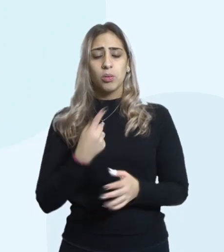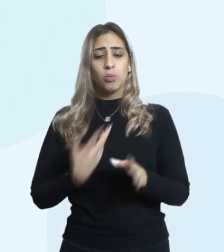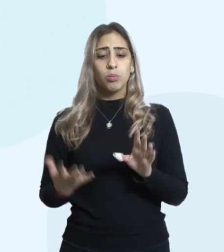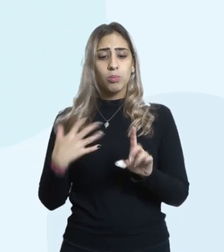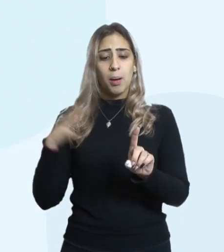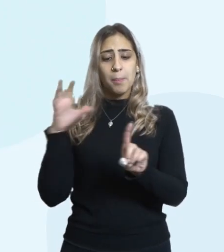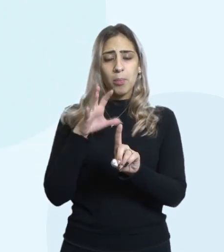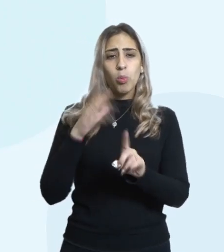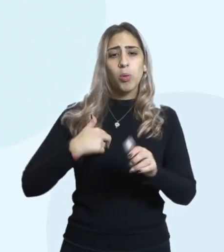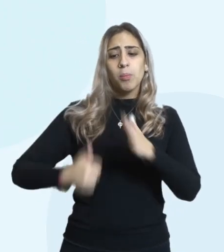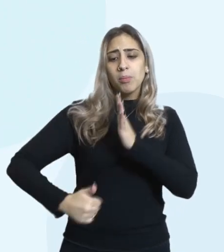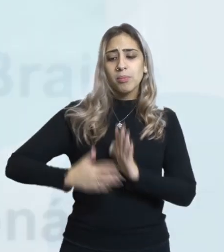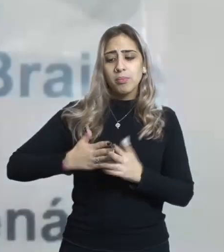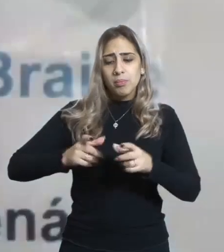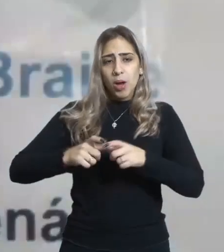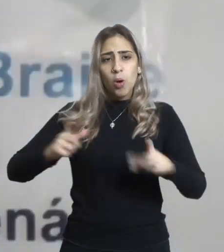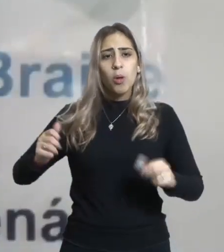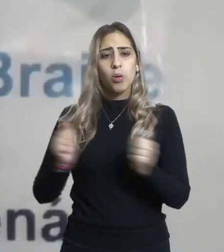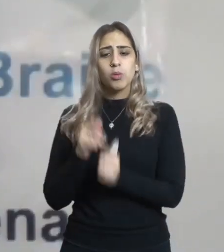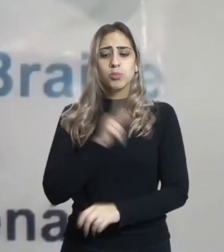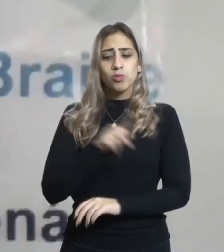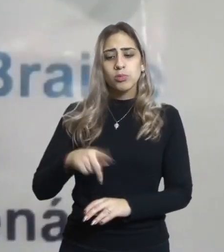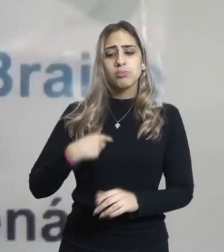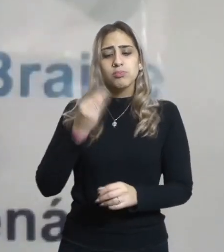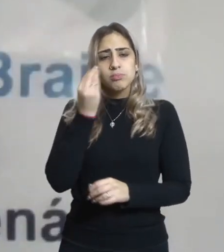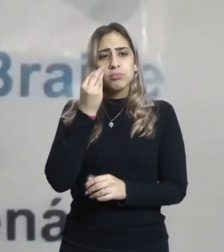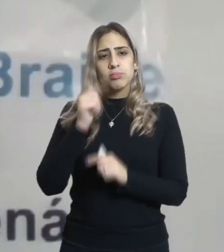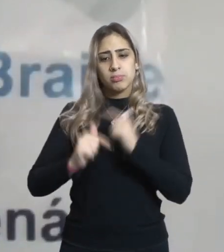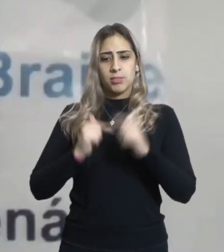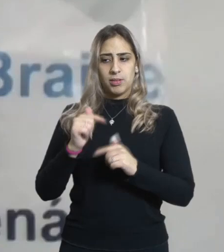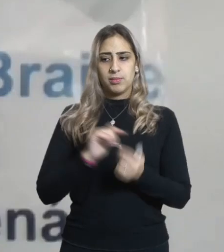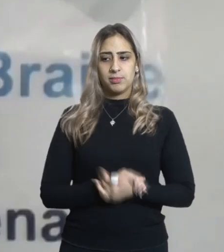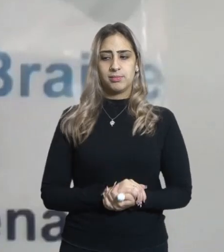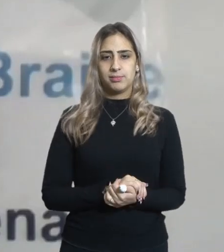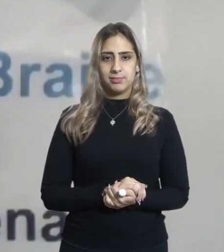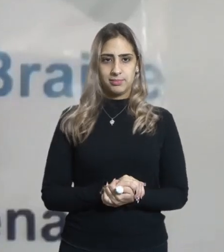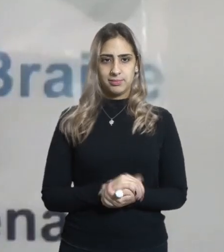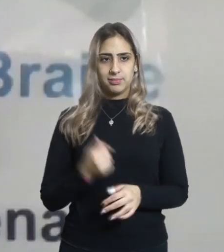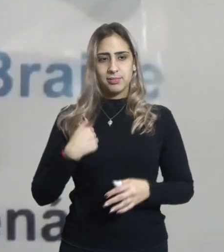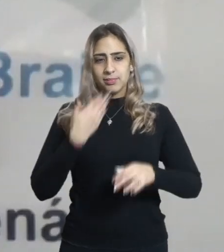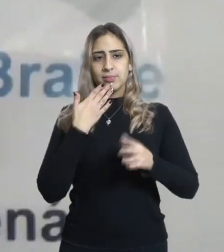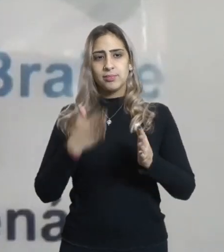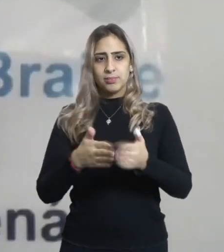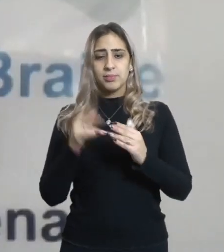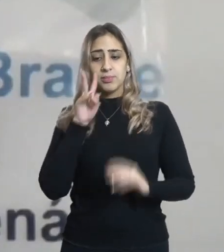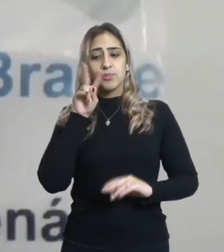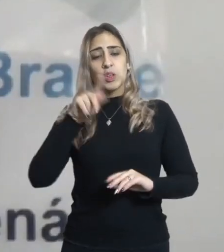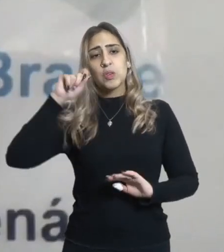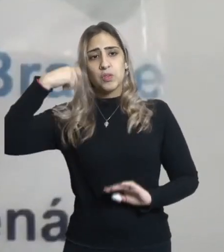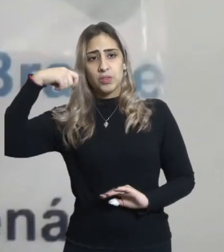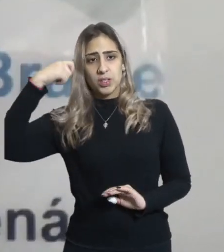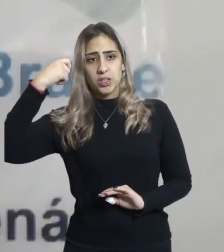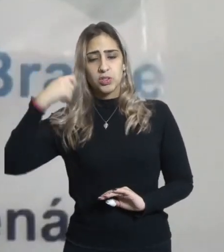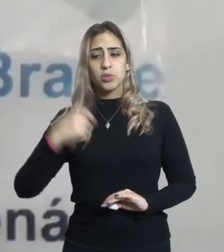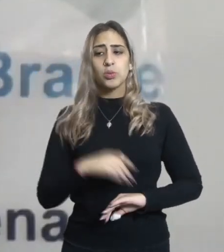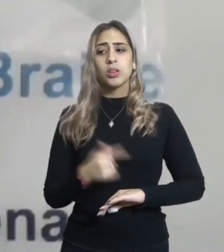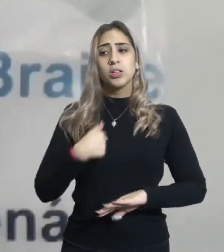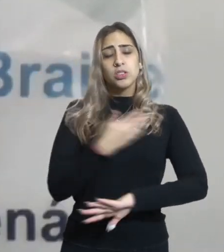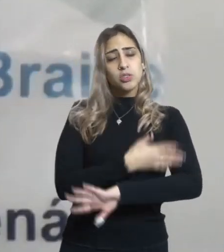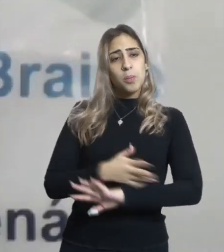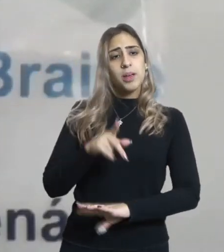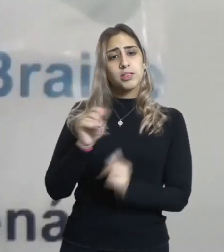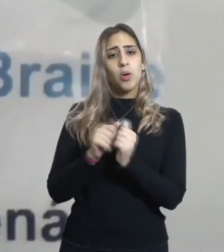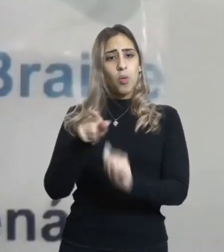para os professores que quiserem realizar esse trabalho. Então, por favor, eu peço para exibir o vídeo e a gente começa por